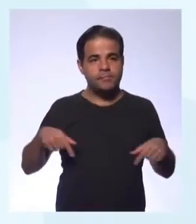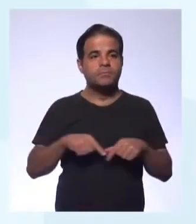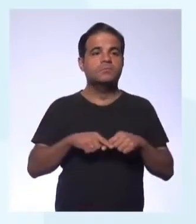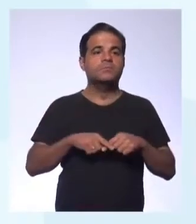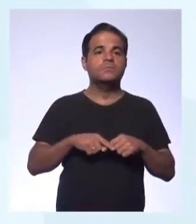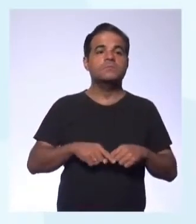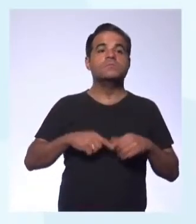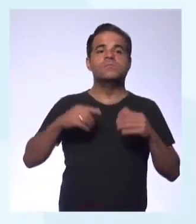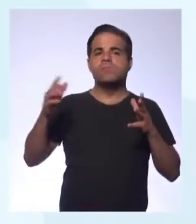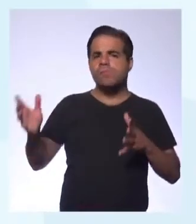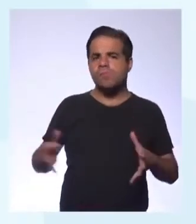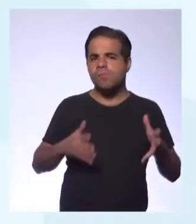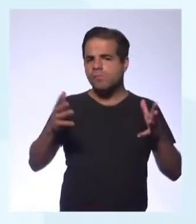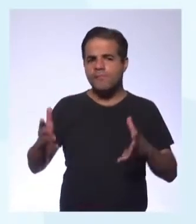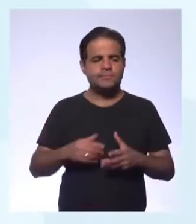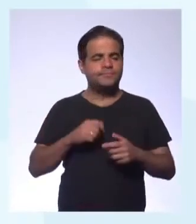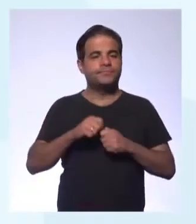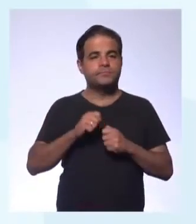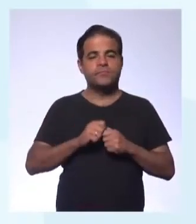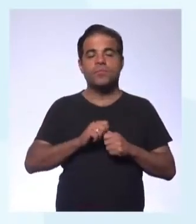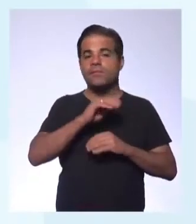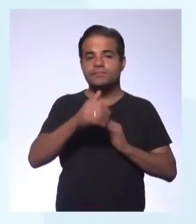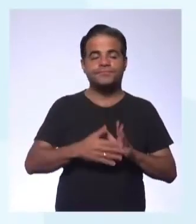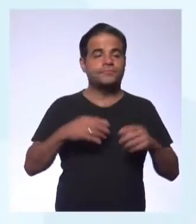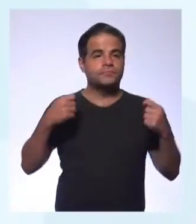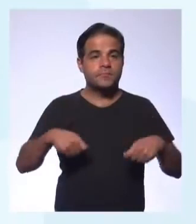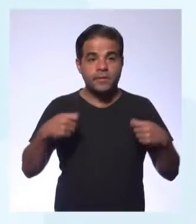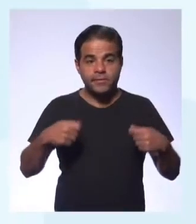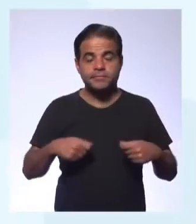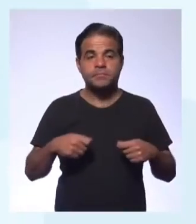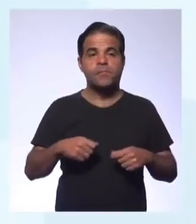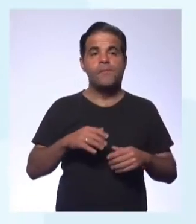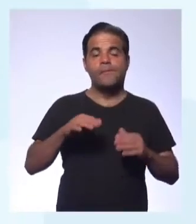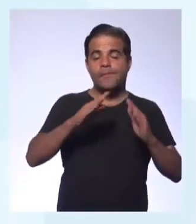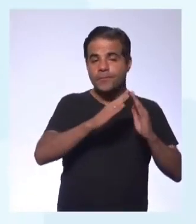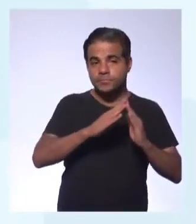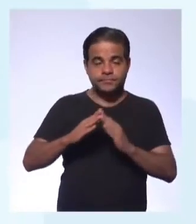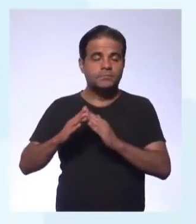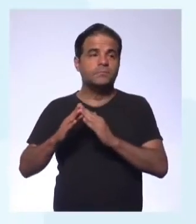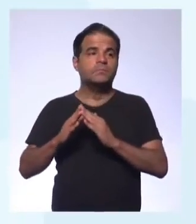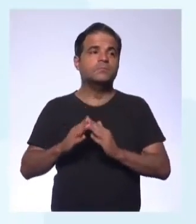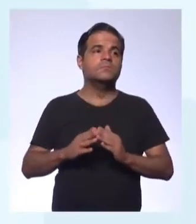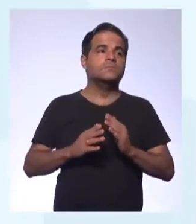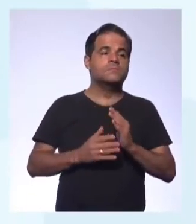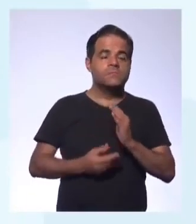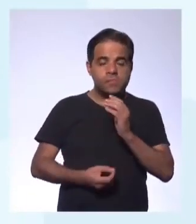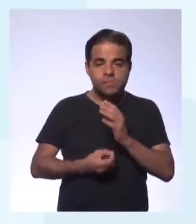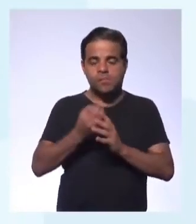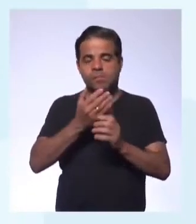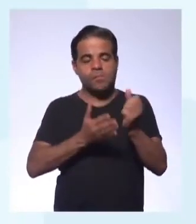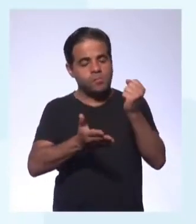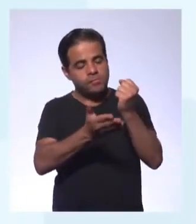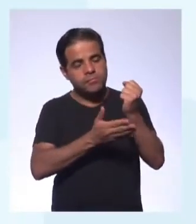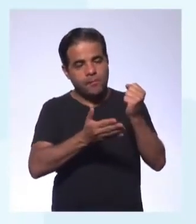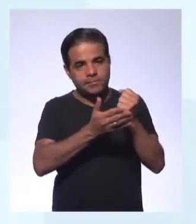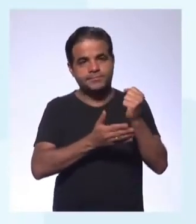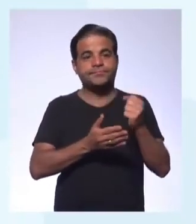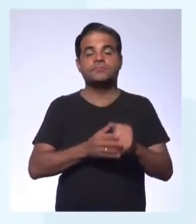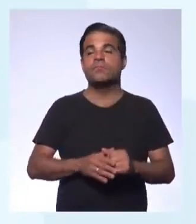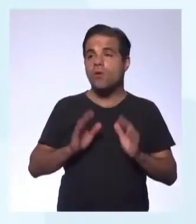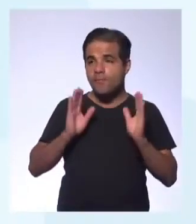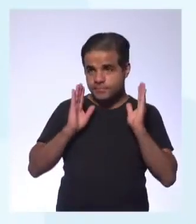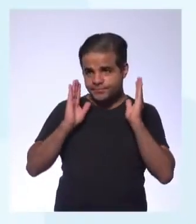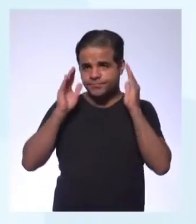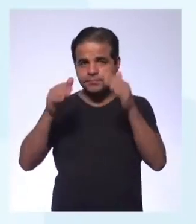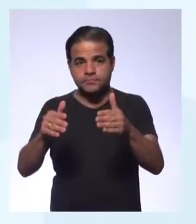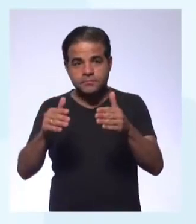servos produziam praticamente tudo o que era necessário para os moradores do feudo. Eles formavam a base da sociedade, eram